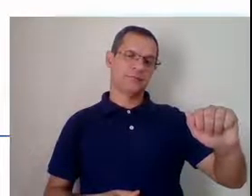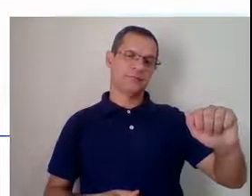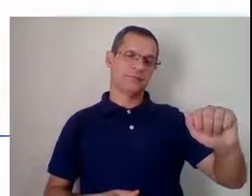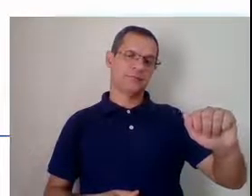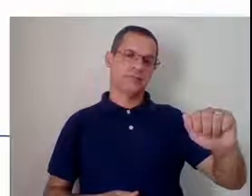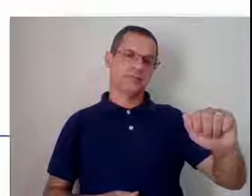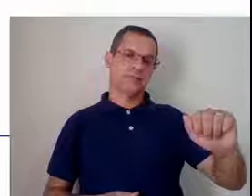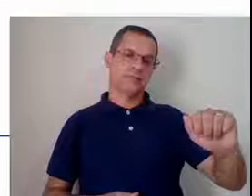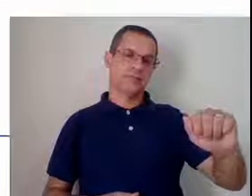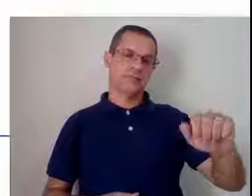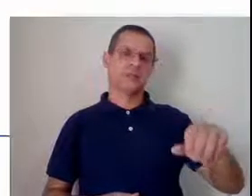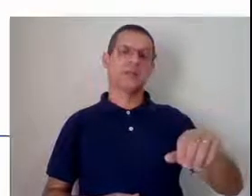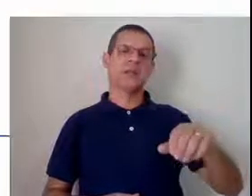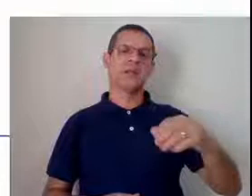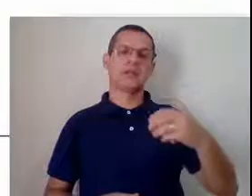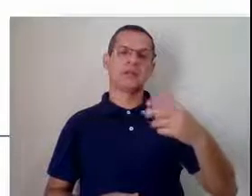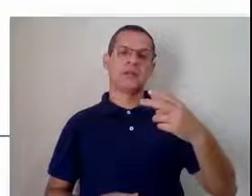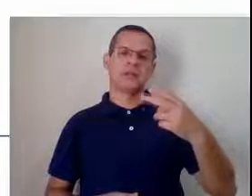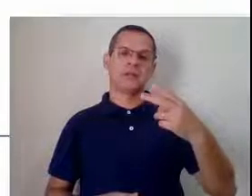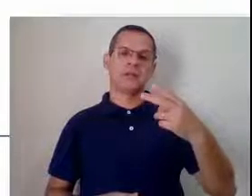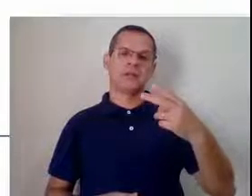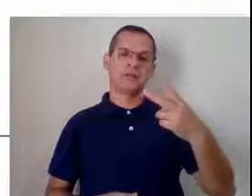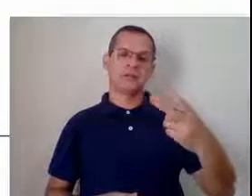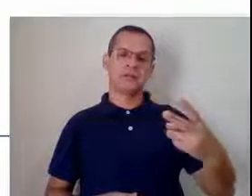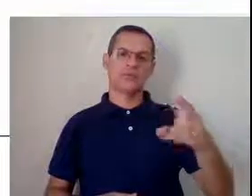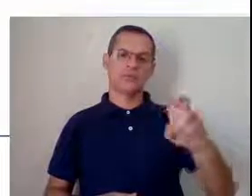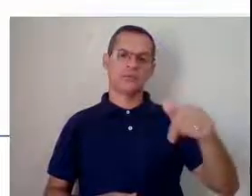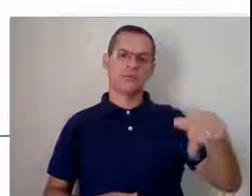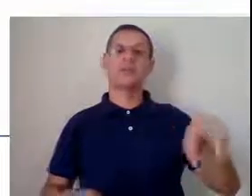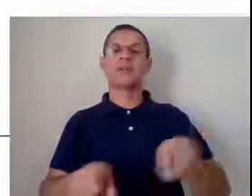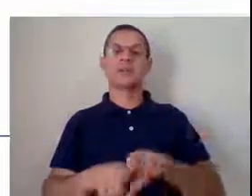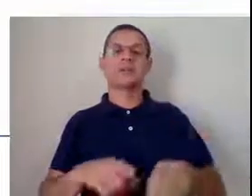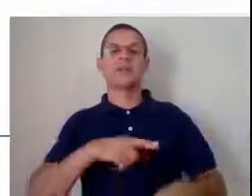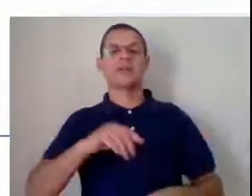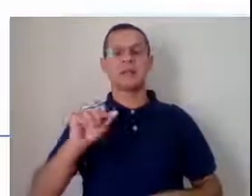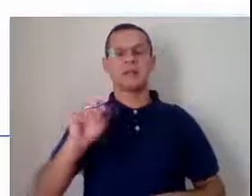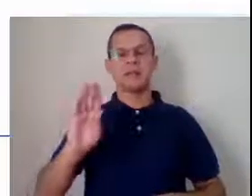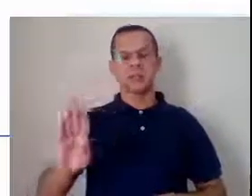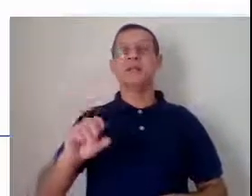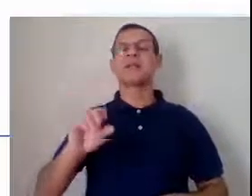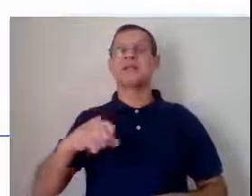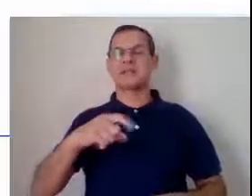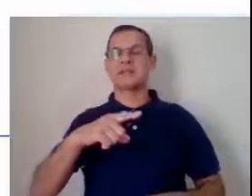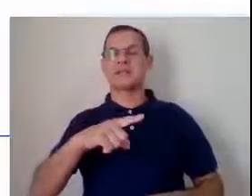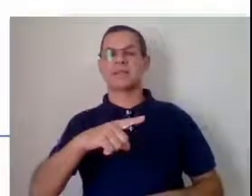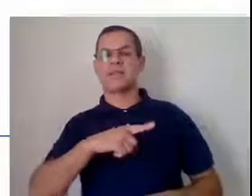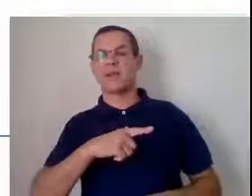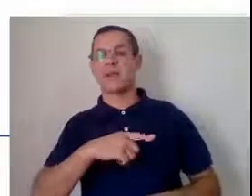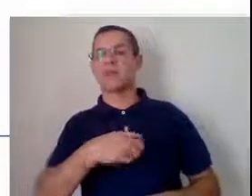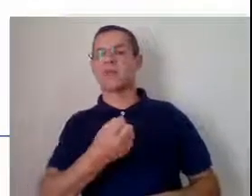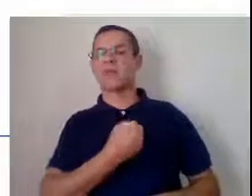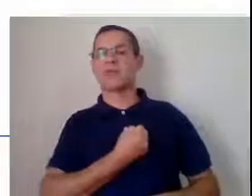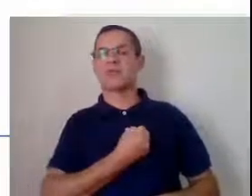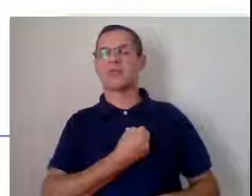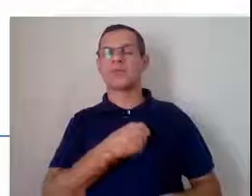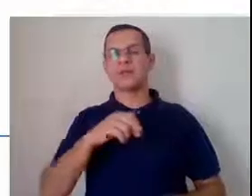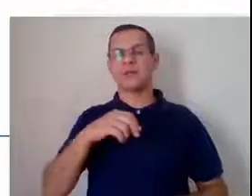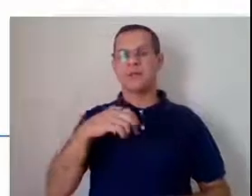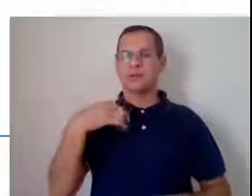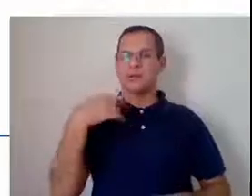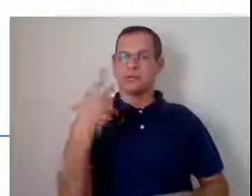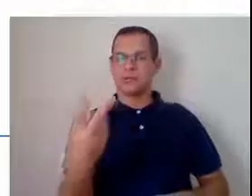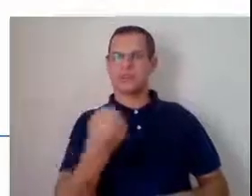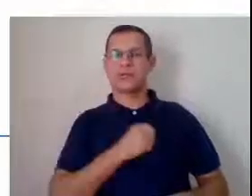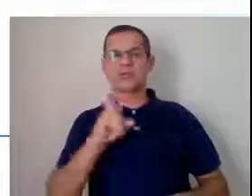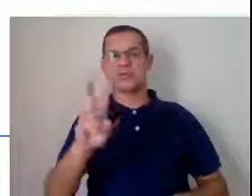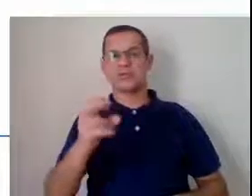2, 5 e 7 eu tenho em B? Tenho, está aqui o número 2, está aqui o número 5 e está aqui o número 7. Então, um